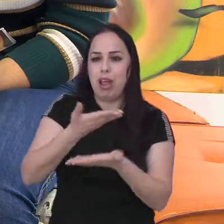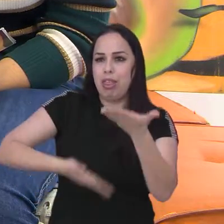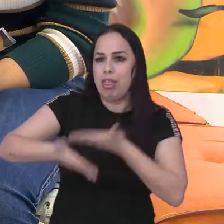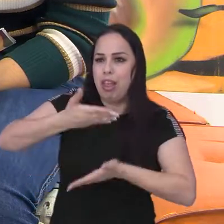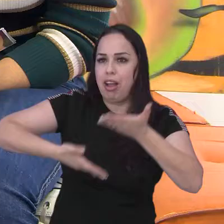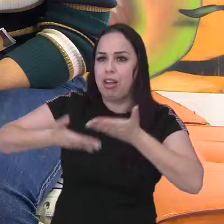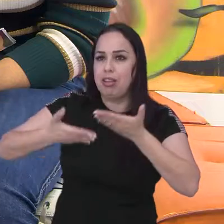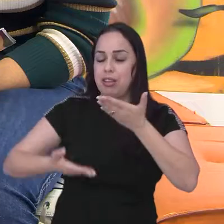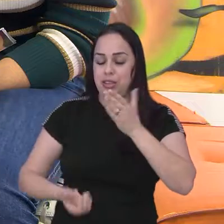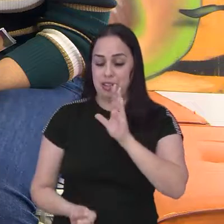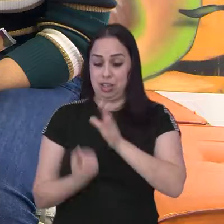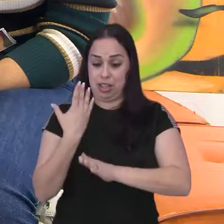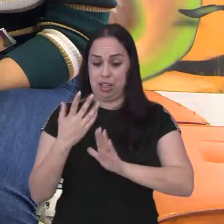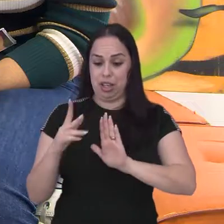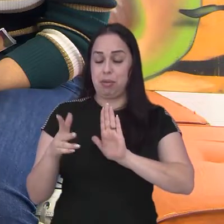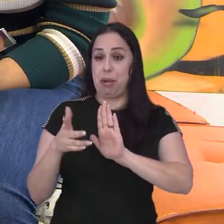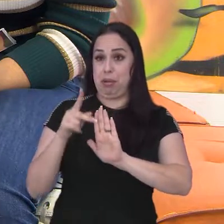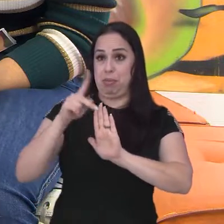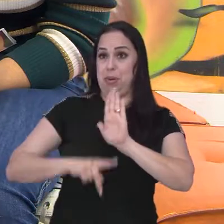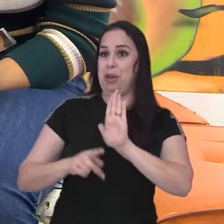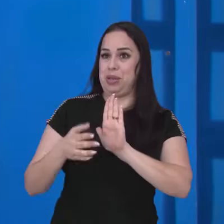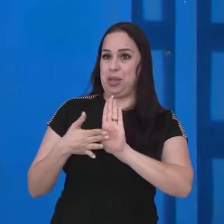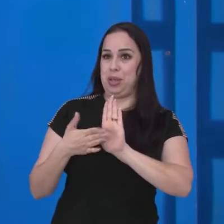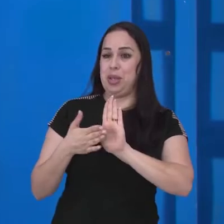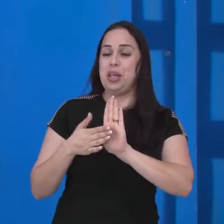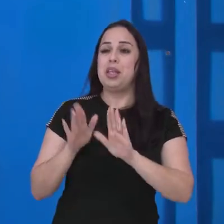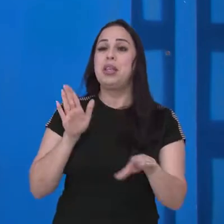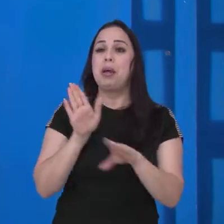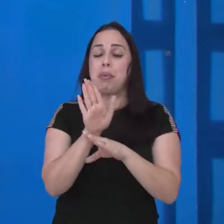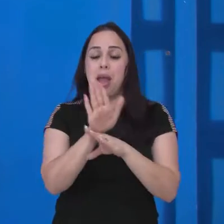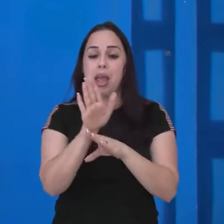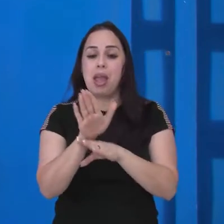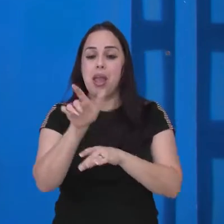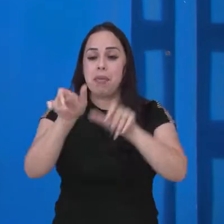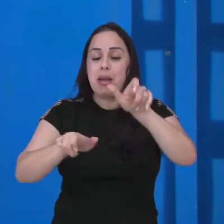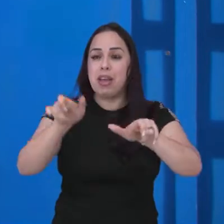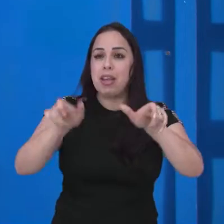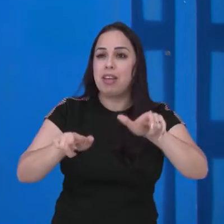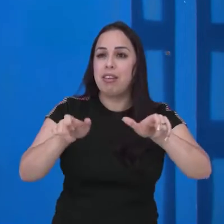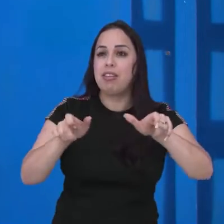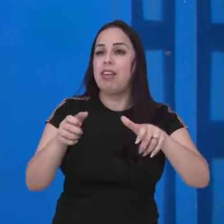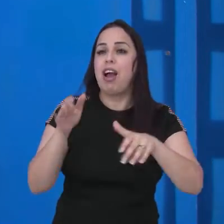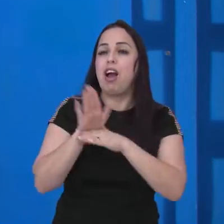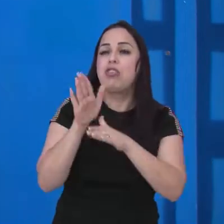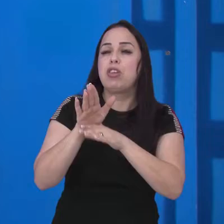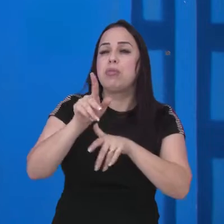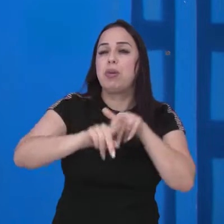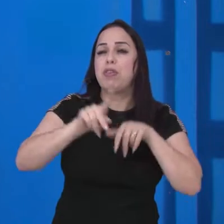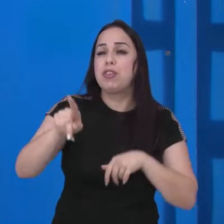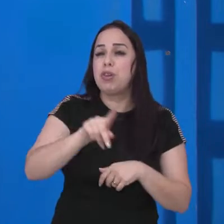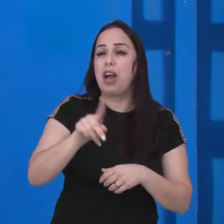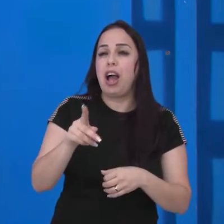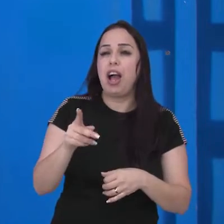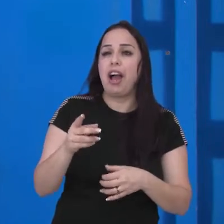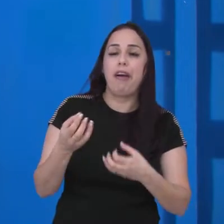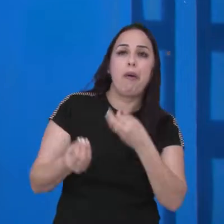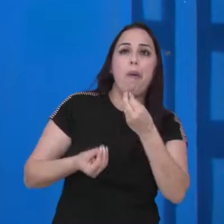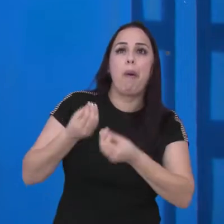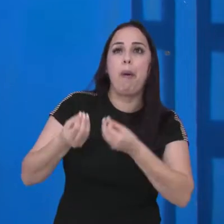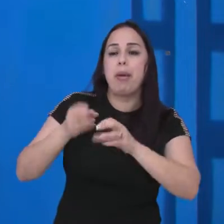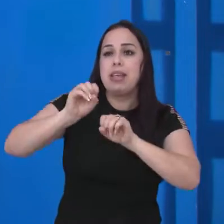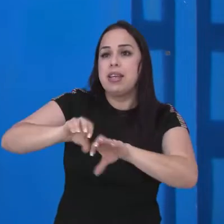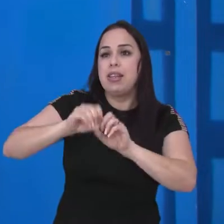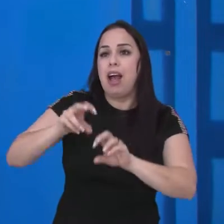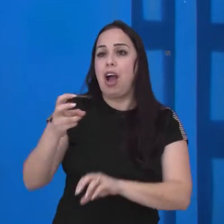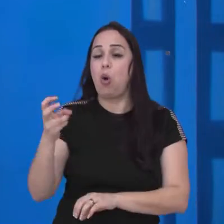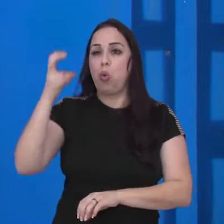criar uma pedagogia específica e até ajudar esses professores a desmistificar o que é cultura. Porque o que acontece? Dentro da escola não